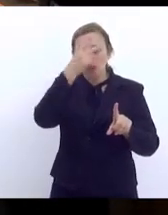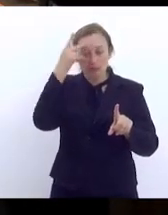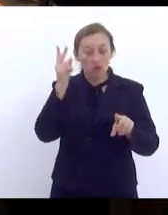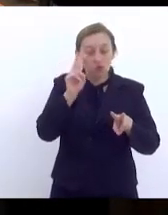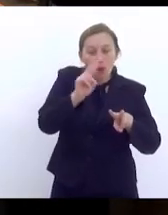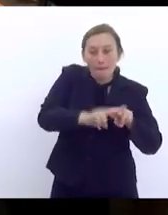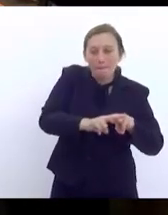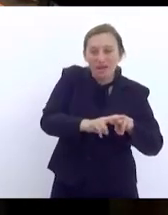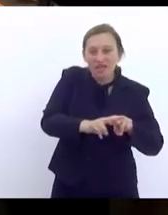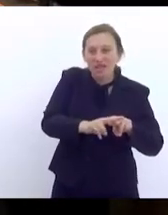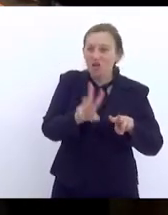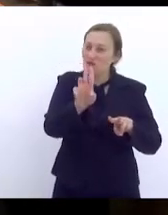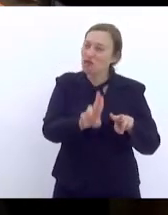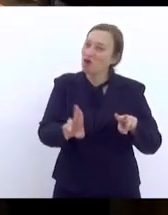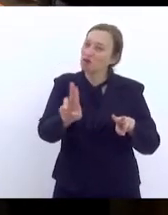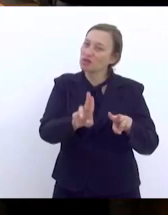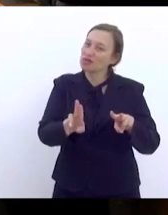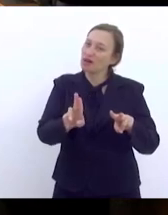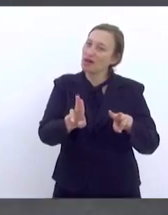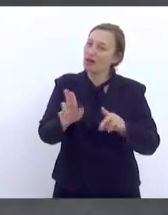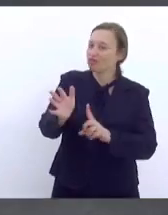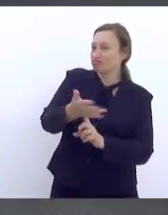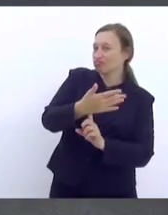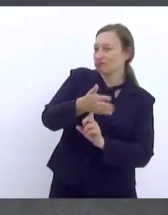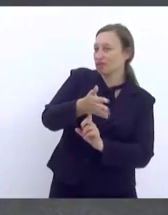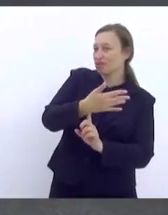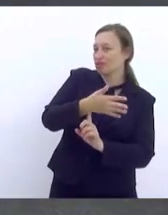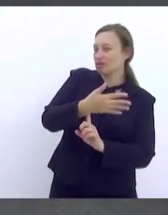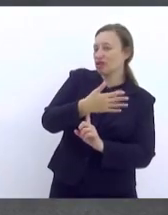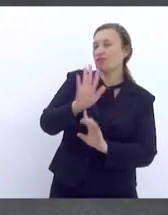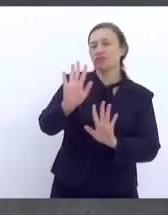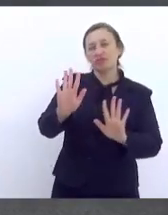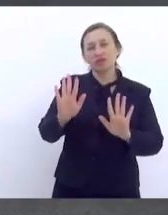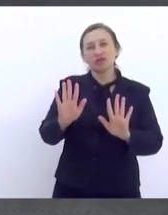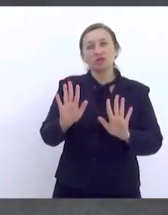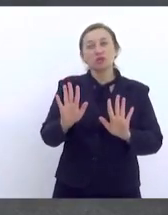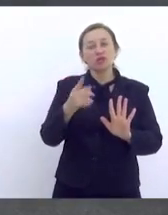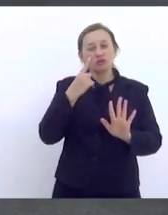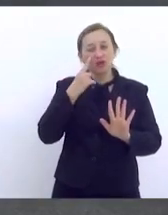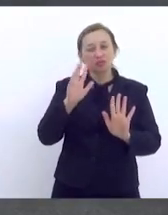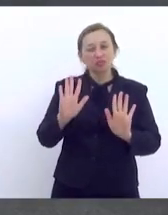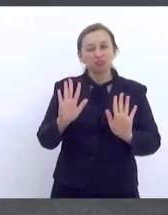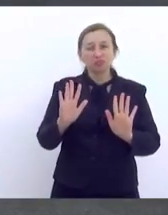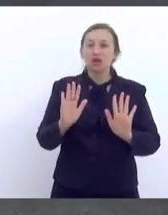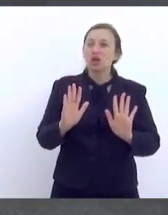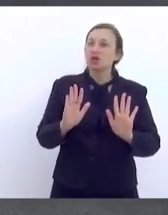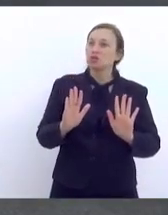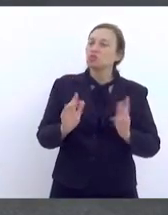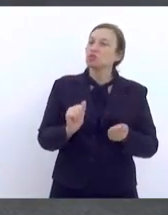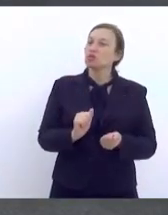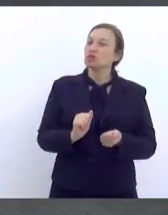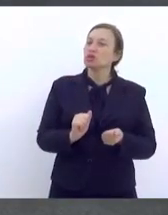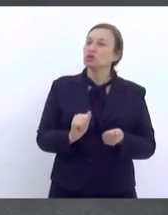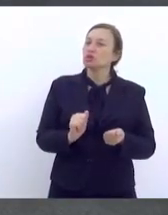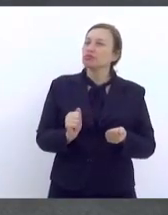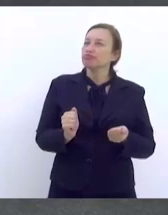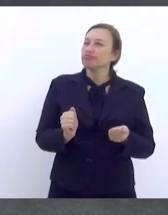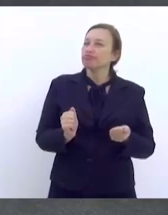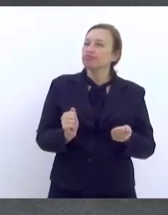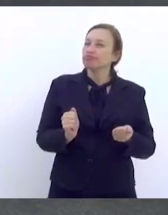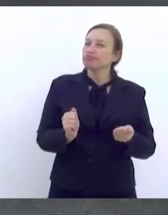usufruir desse equipamento de alta tecnologia Passamos um exercício que eh numa relação no Exercício